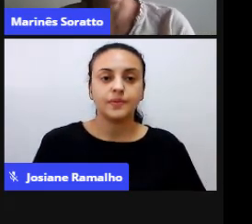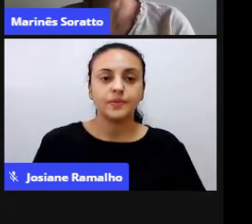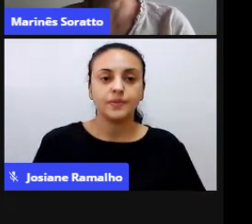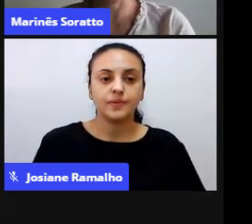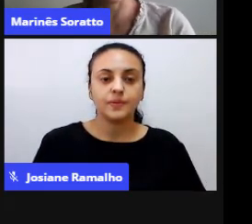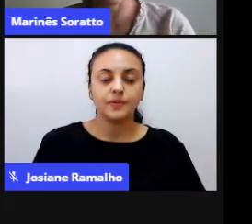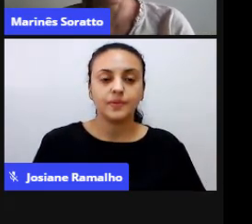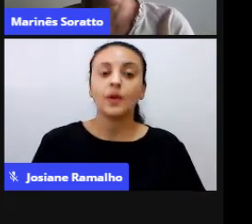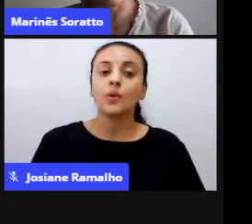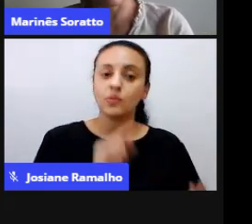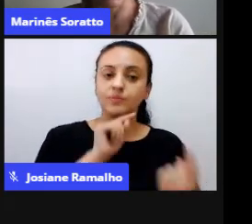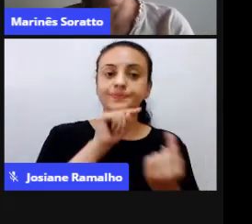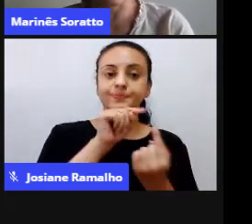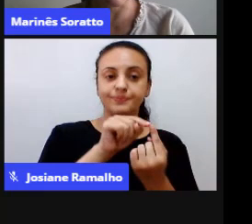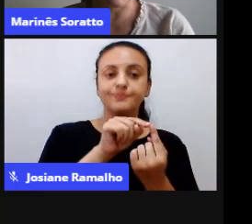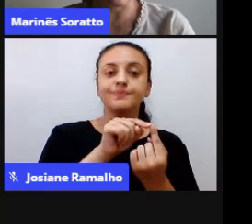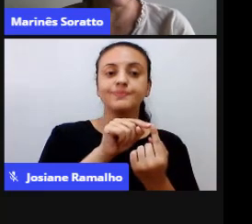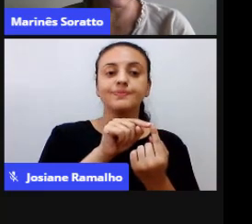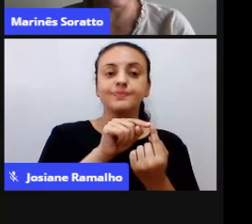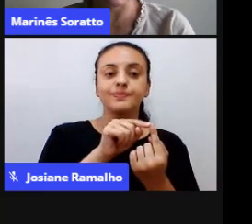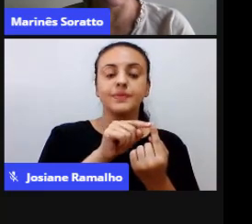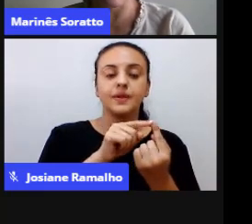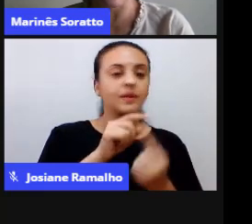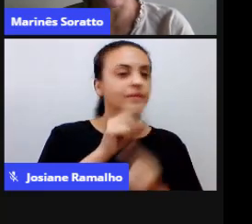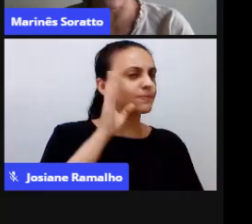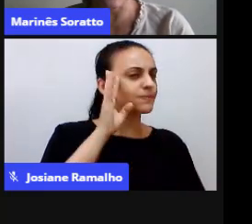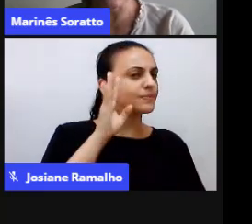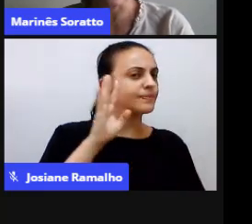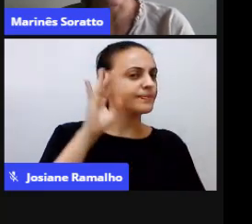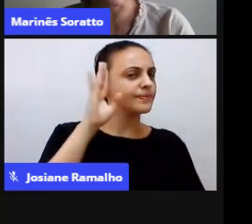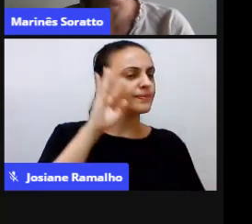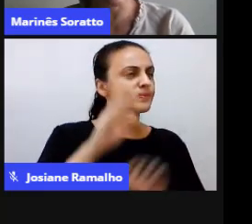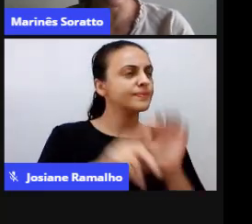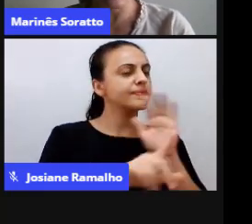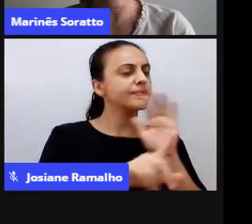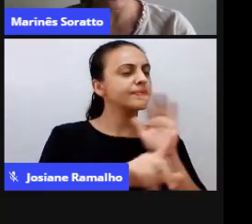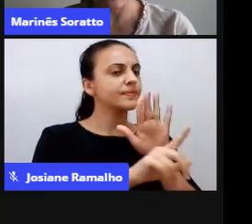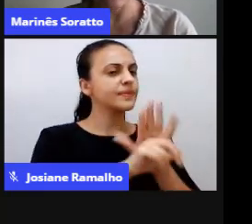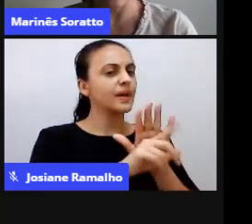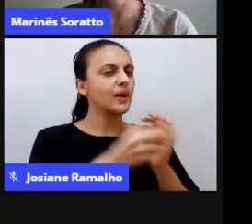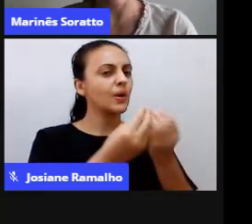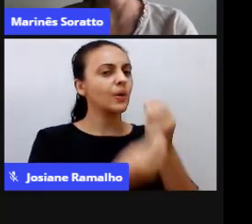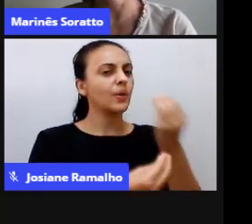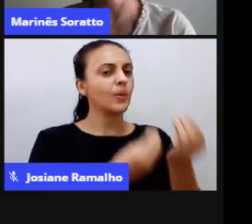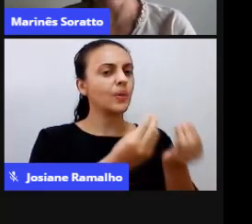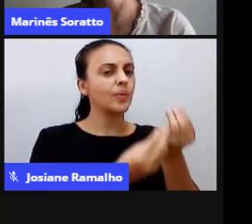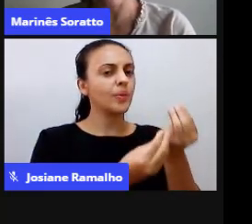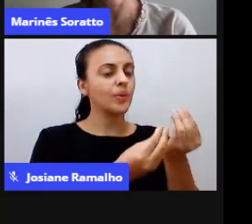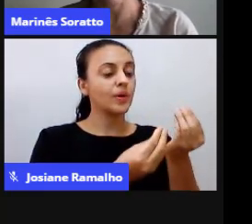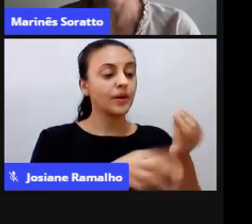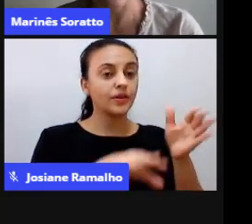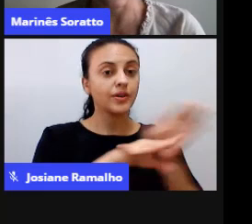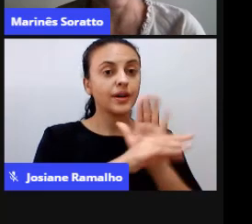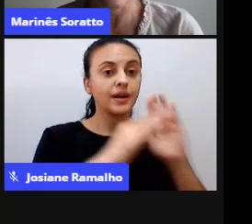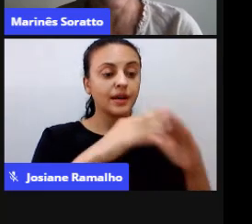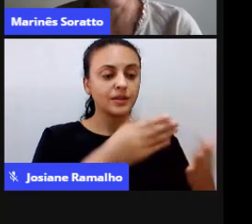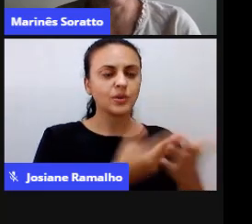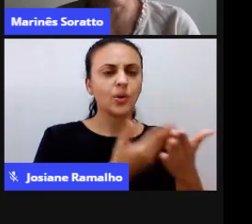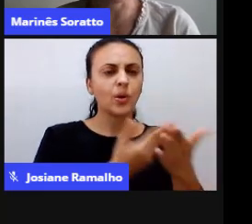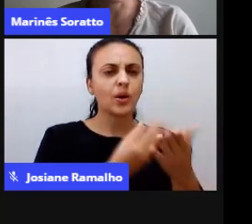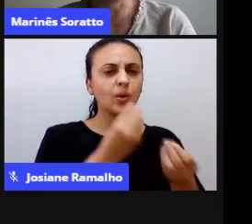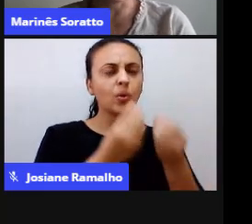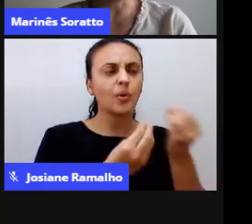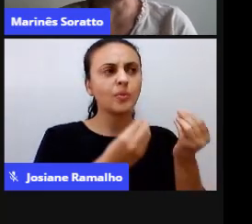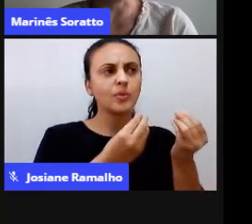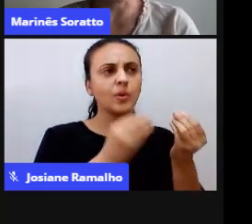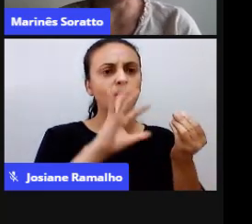Então, esse é o nosso objetivo, né? Nós vamos fazer uma reflexão sobre essa lei, né? De como que ela chega na escola e como ela é interpretada. Não